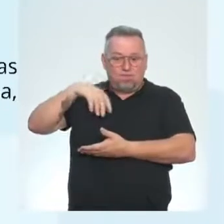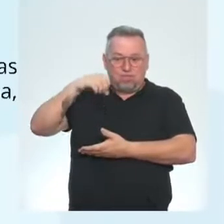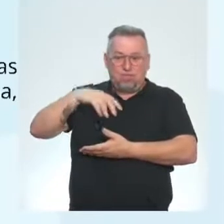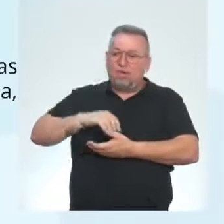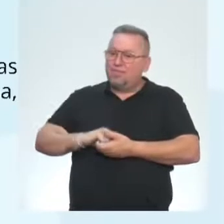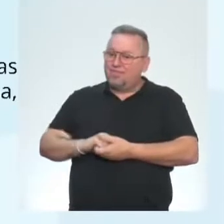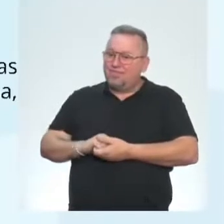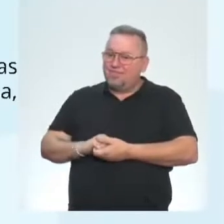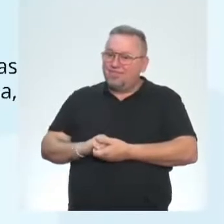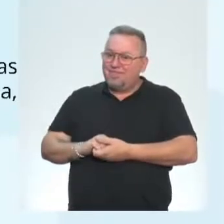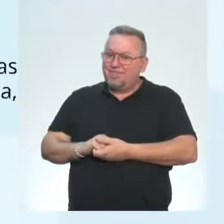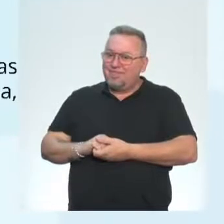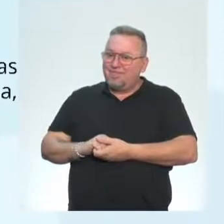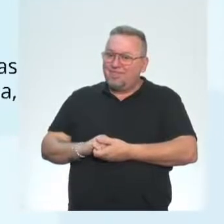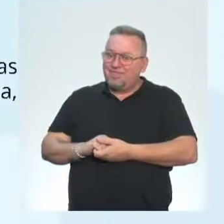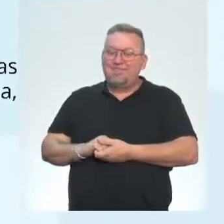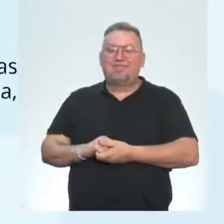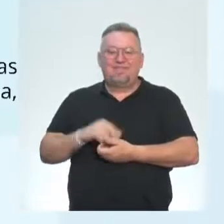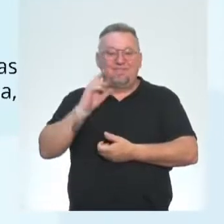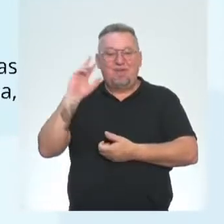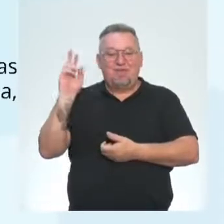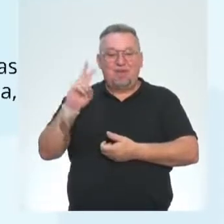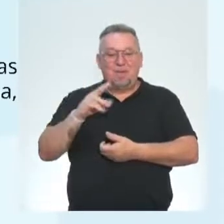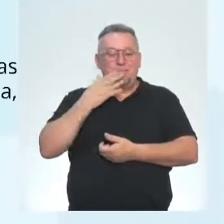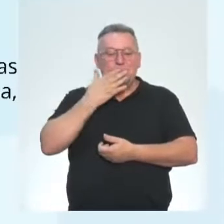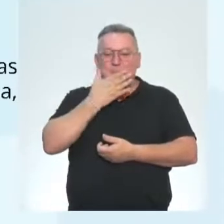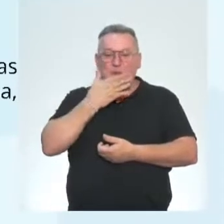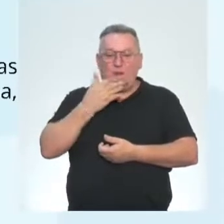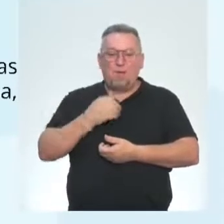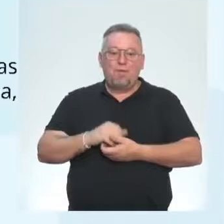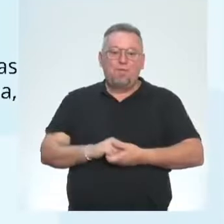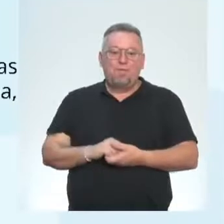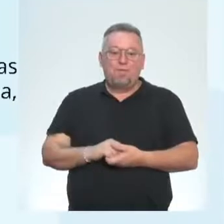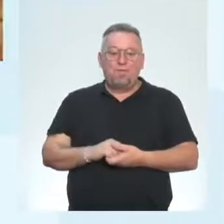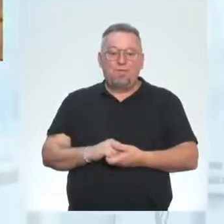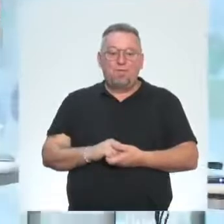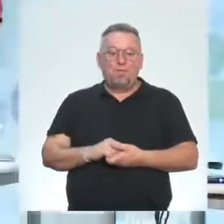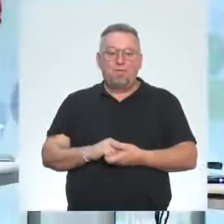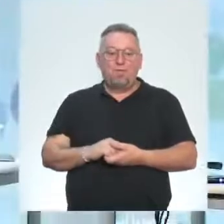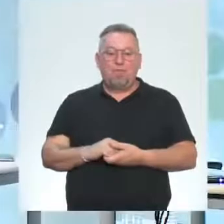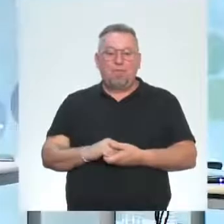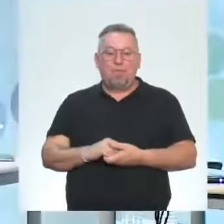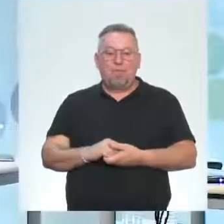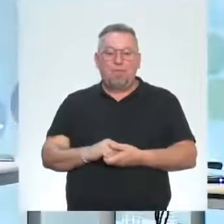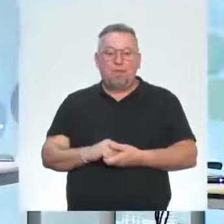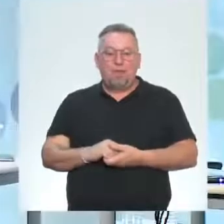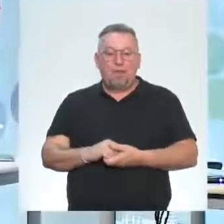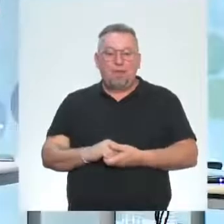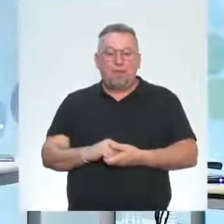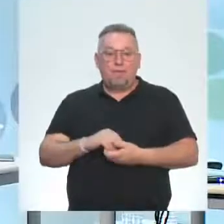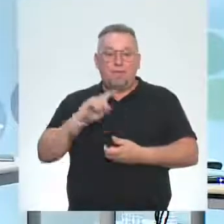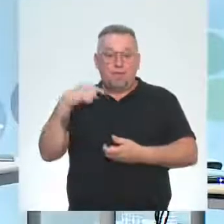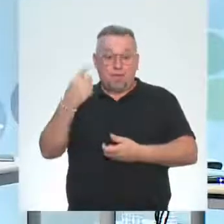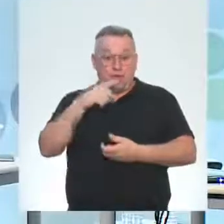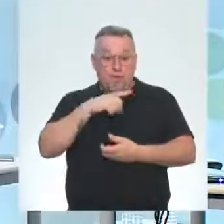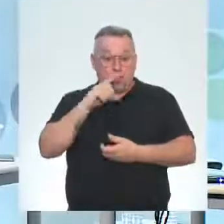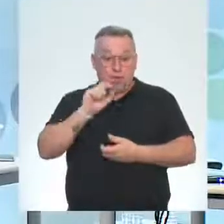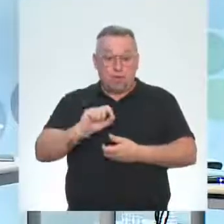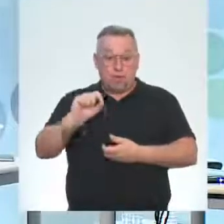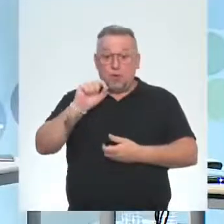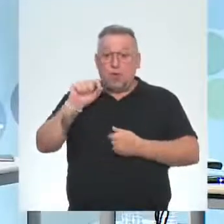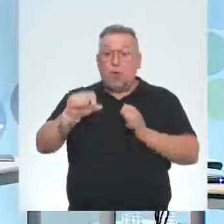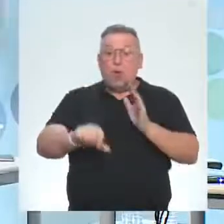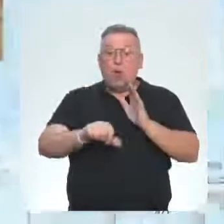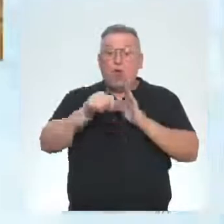aí. Tirou? Vamos lá. Muito bem. Olha só. A gente tem aqui aquele